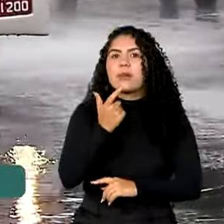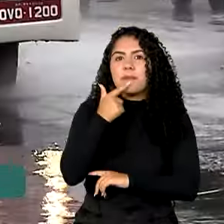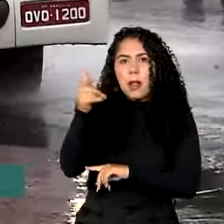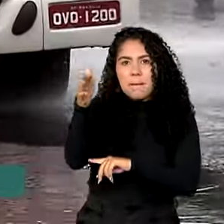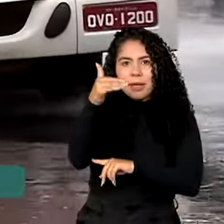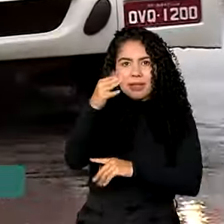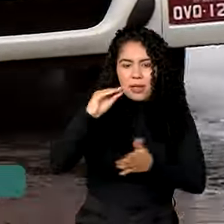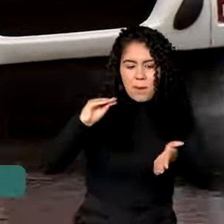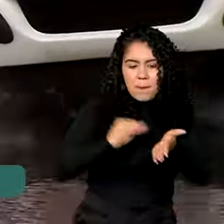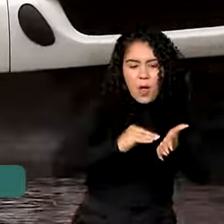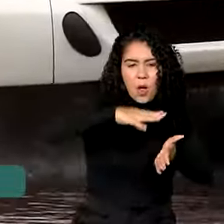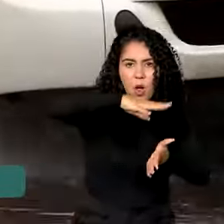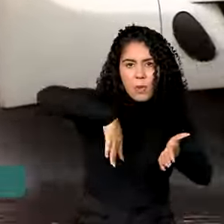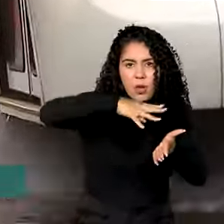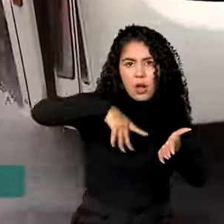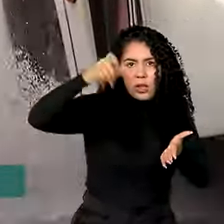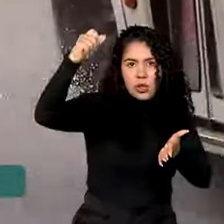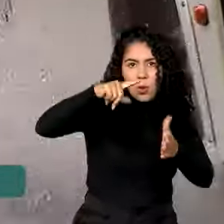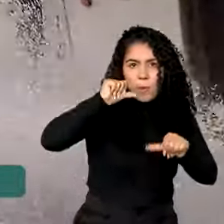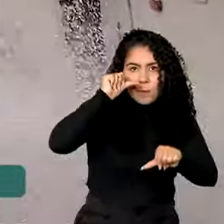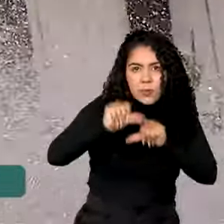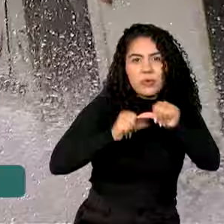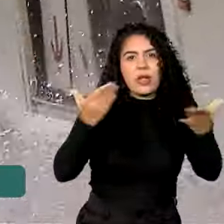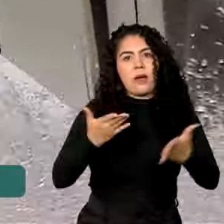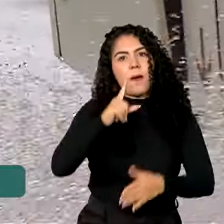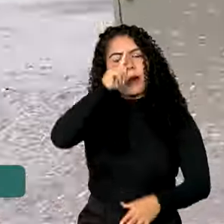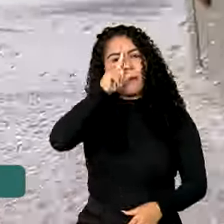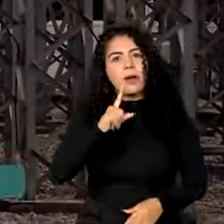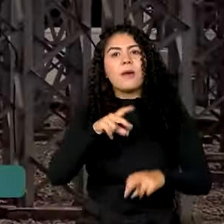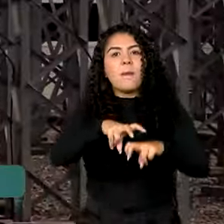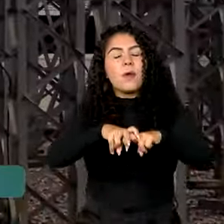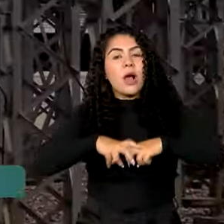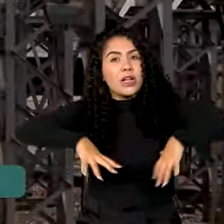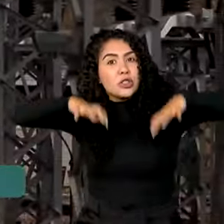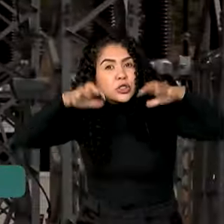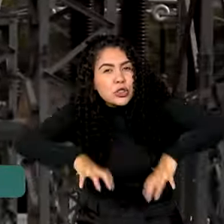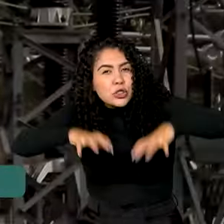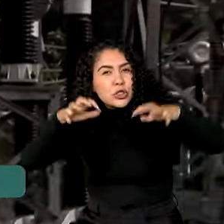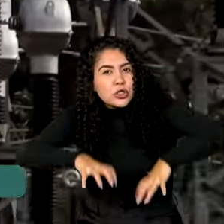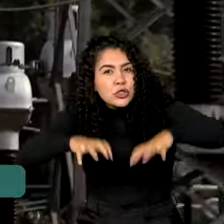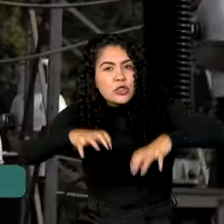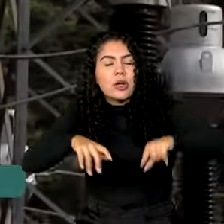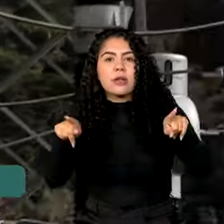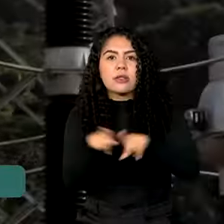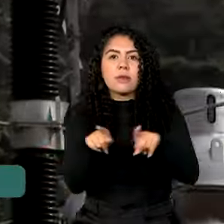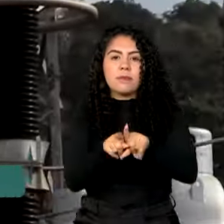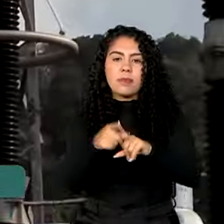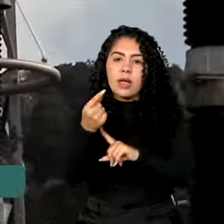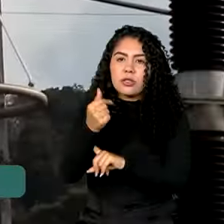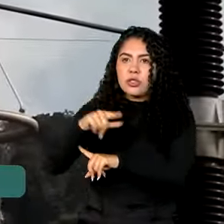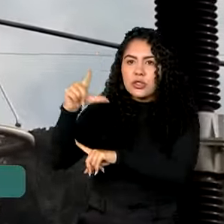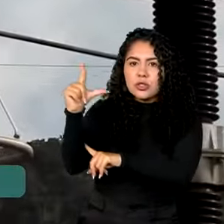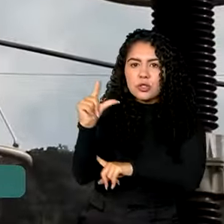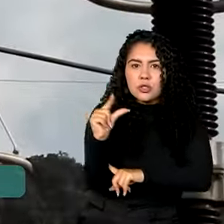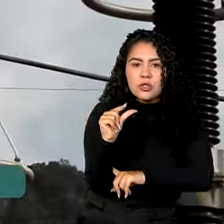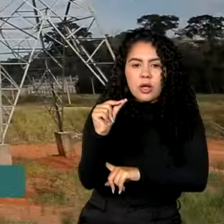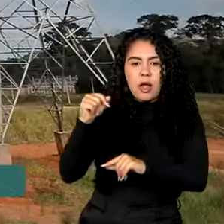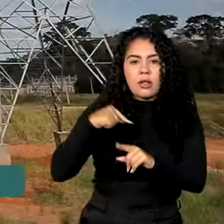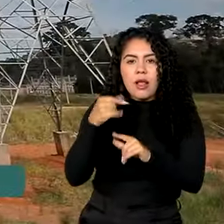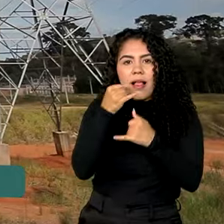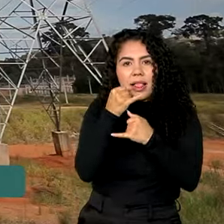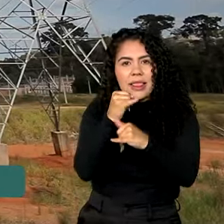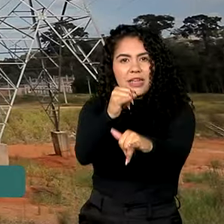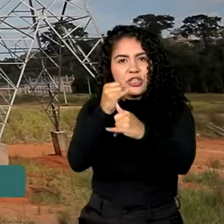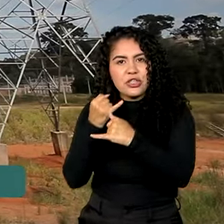outubro, para a amarela no mês de novembro, se deve ao aumento das chuvas e à redução dos custos de geração de energia. O sistema